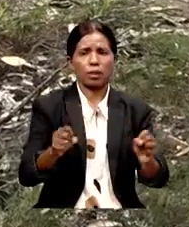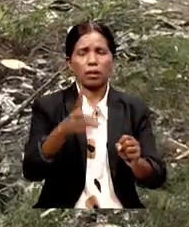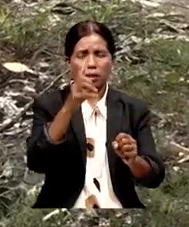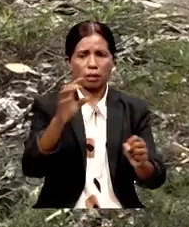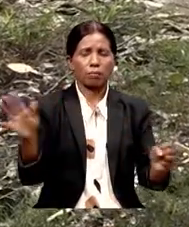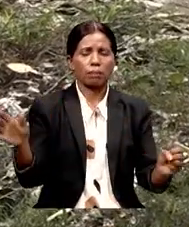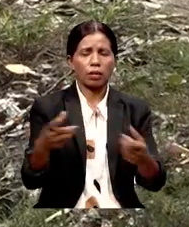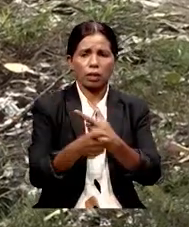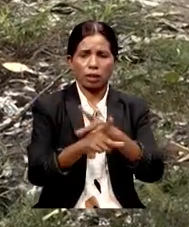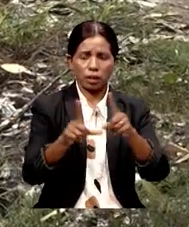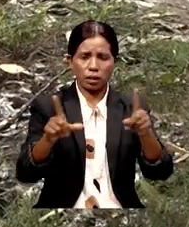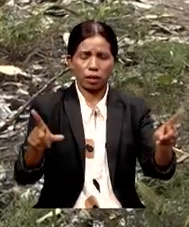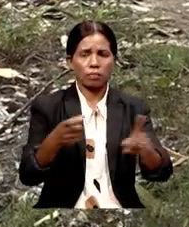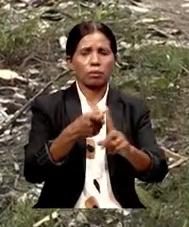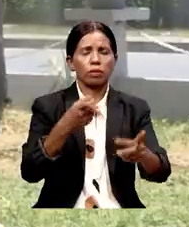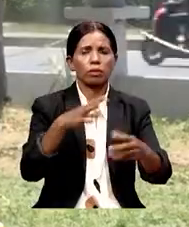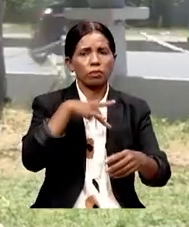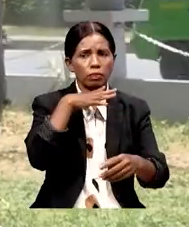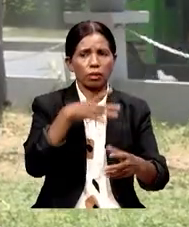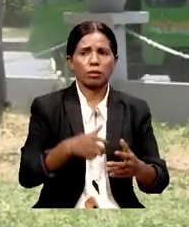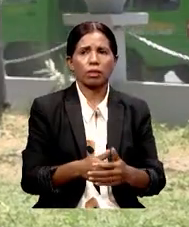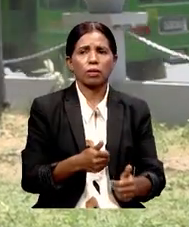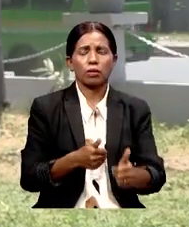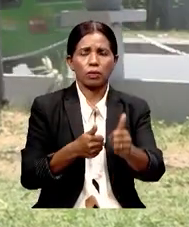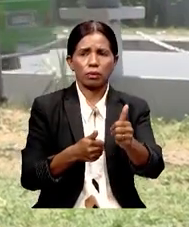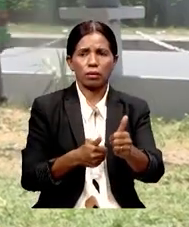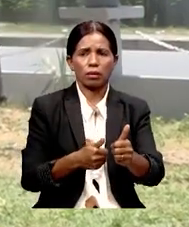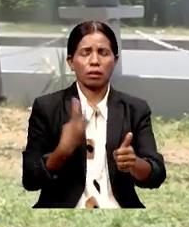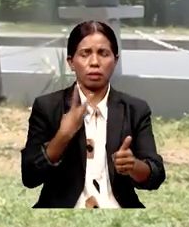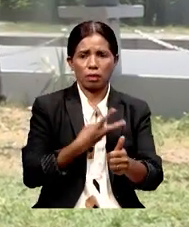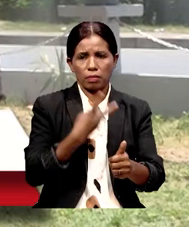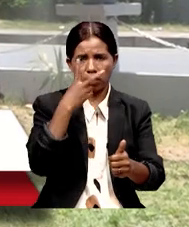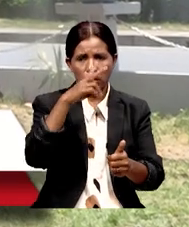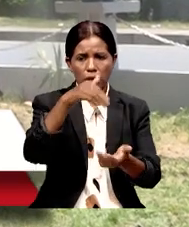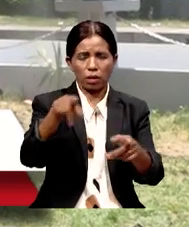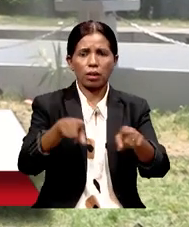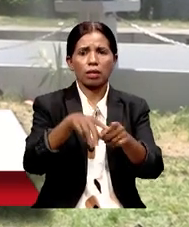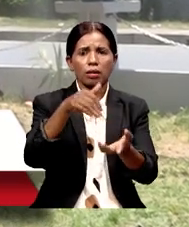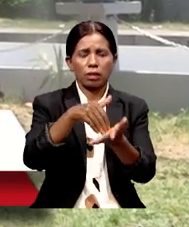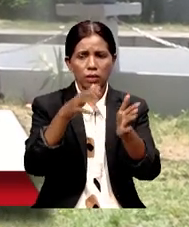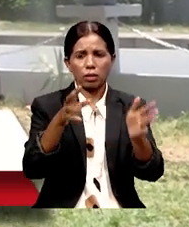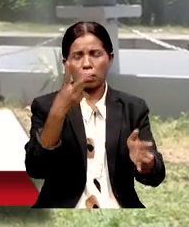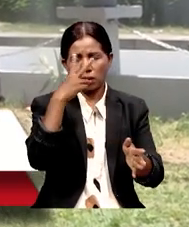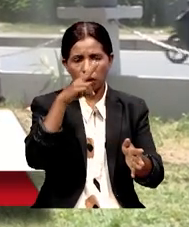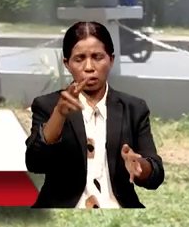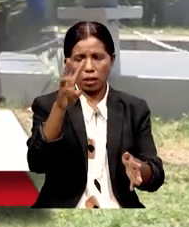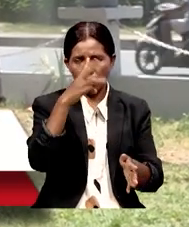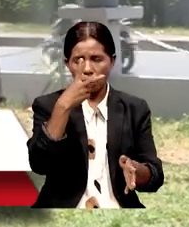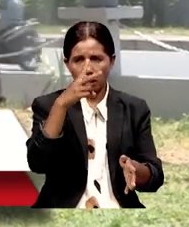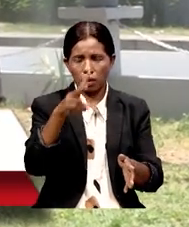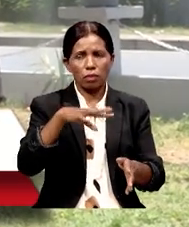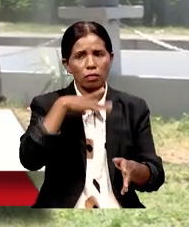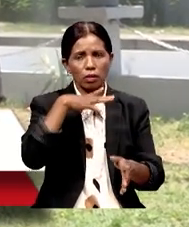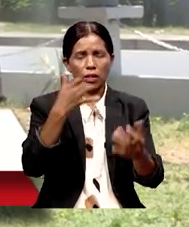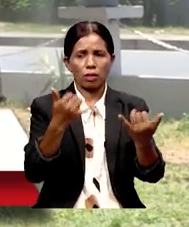bela livre russo lixo. Lektir pessoalmente hanya sang estudante ni observasi umbai ya di sini memang darau